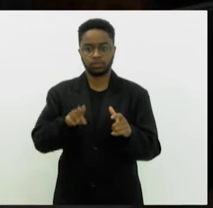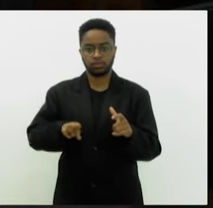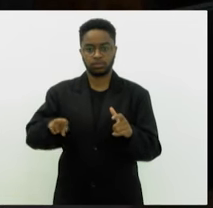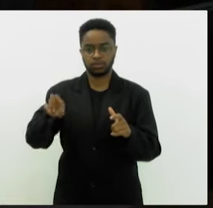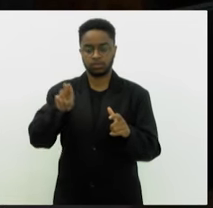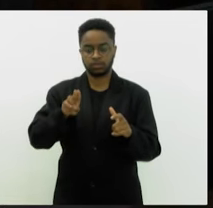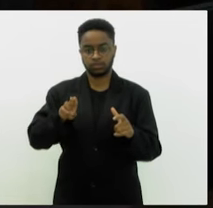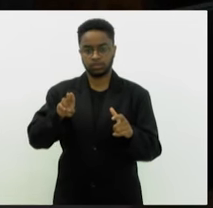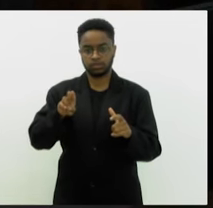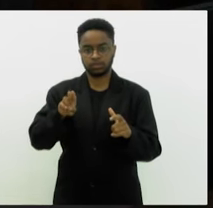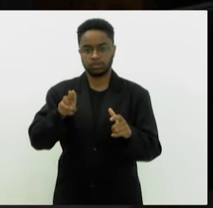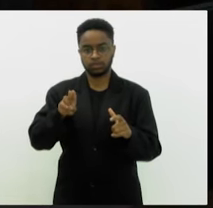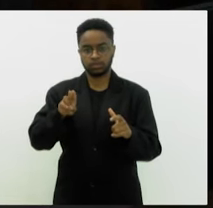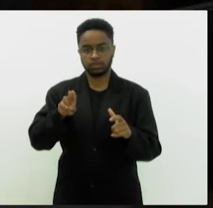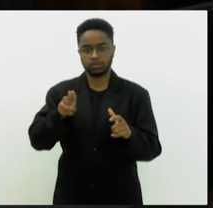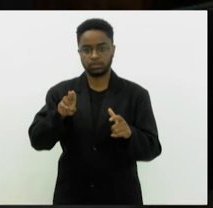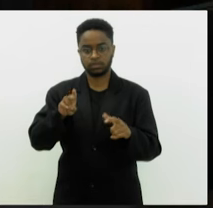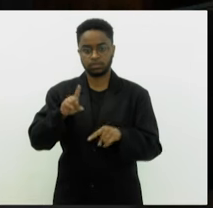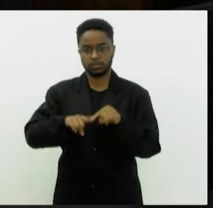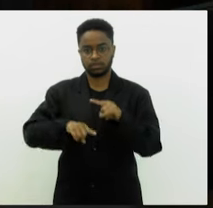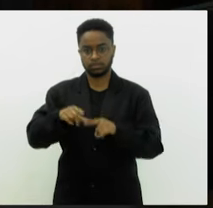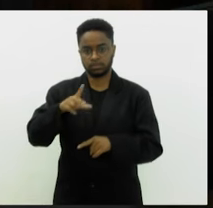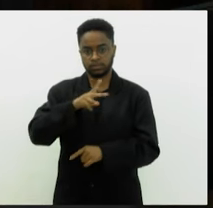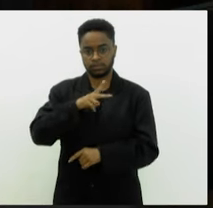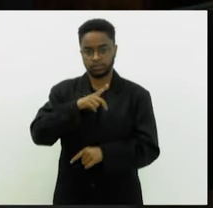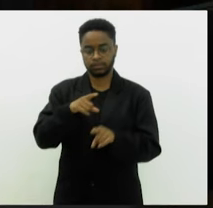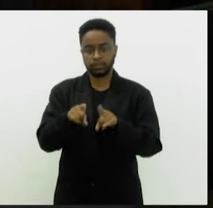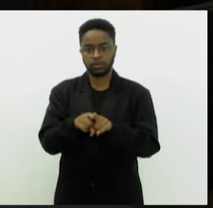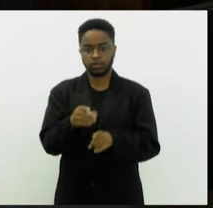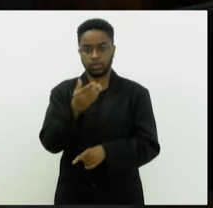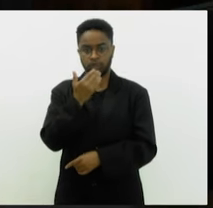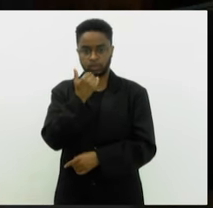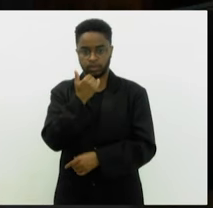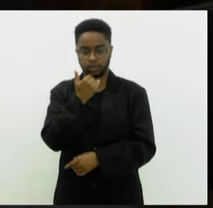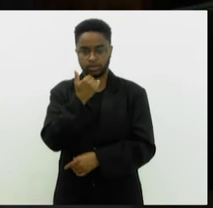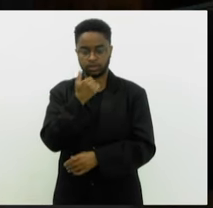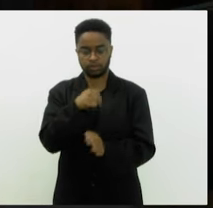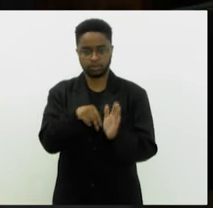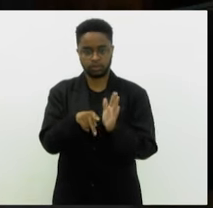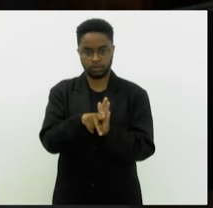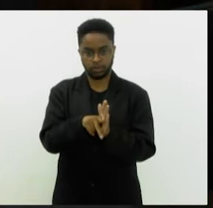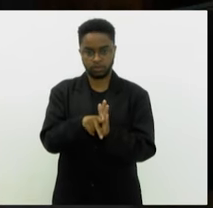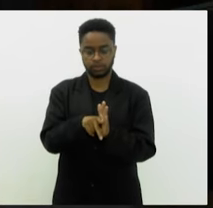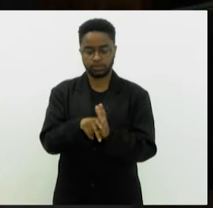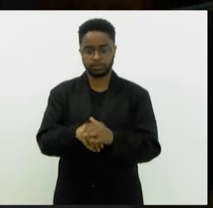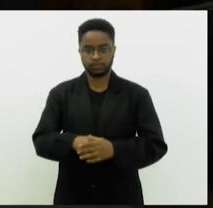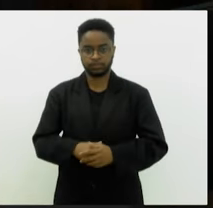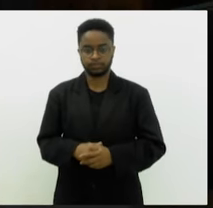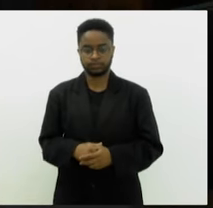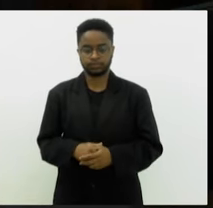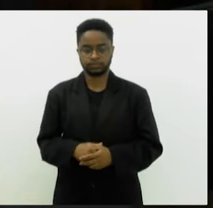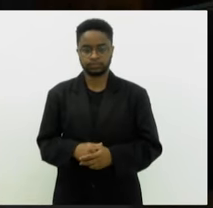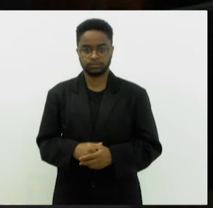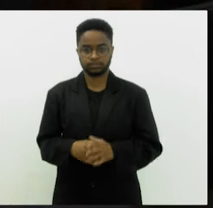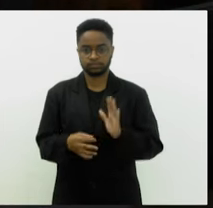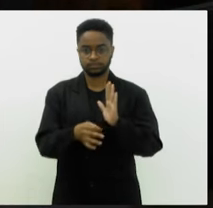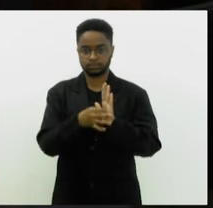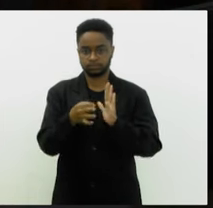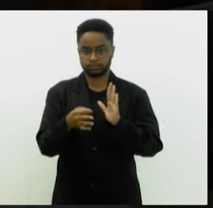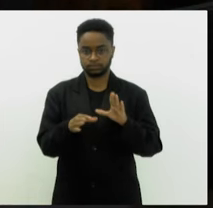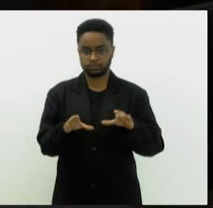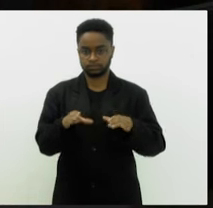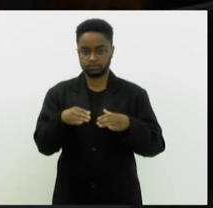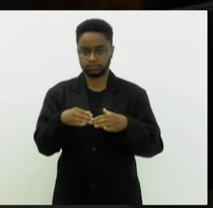utensílio de uso pessoal e alimentos para consumos próprios. Parecer das comissões